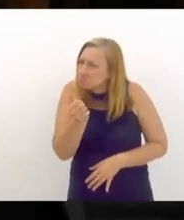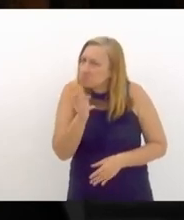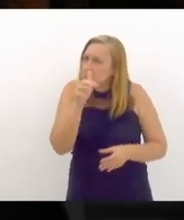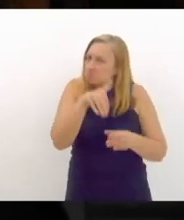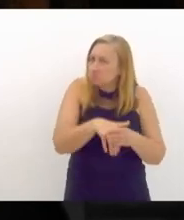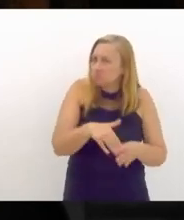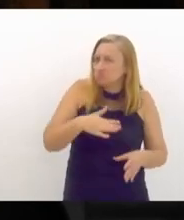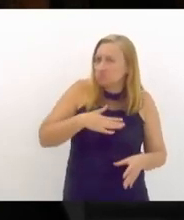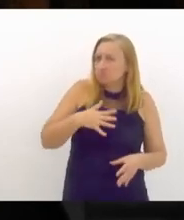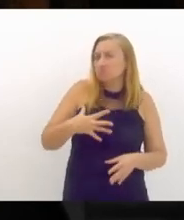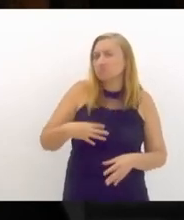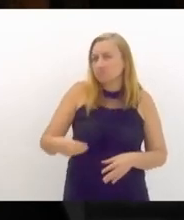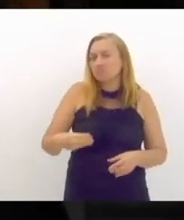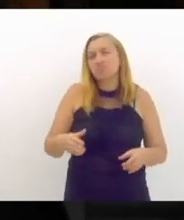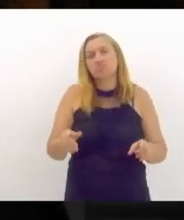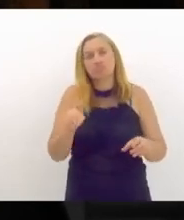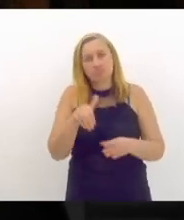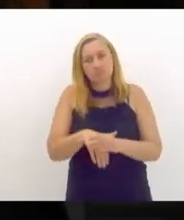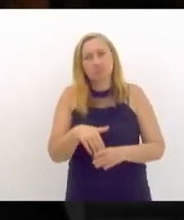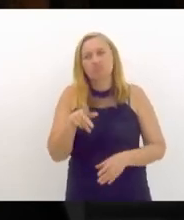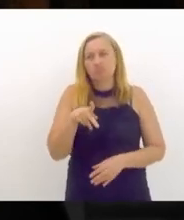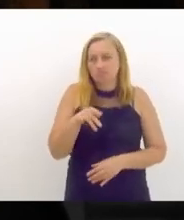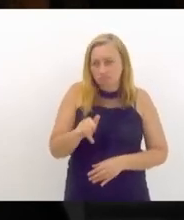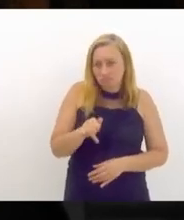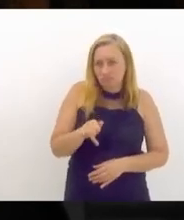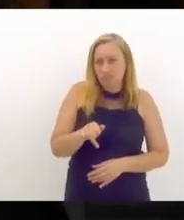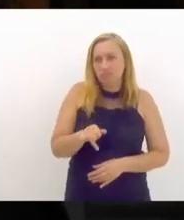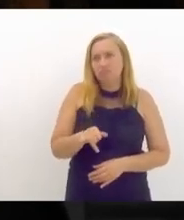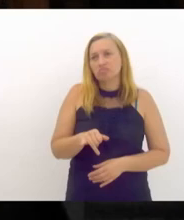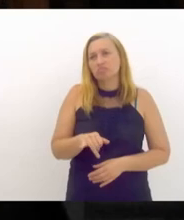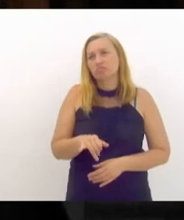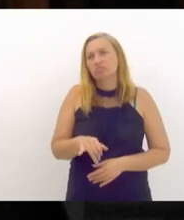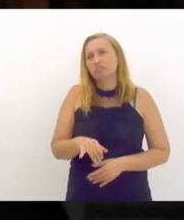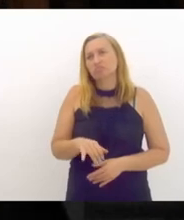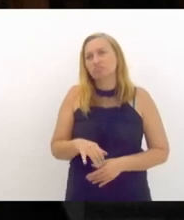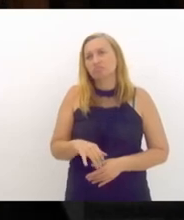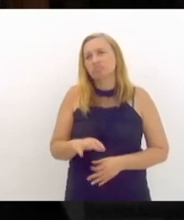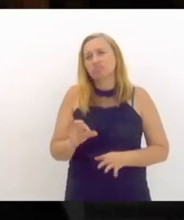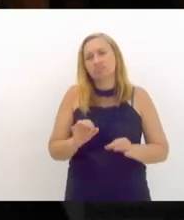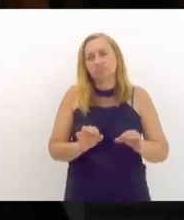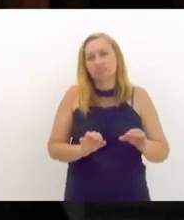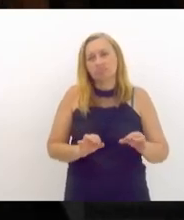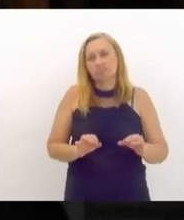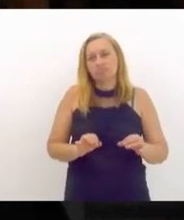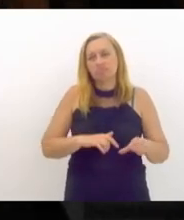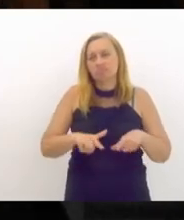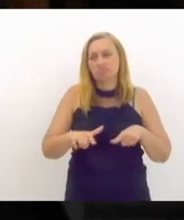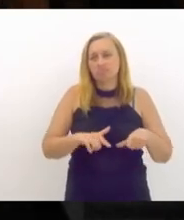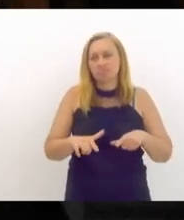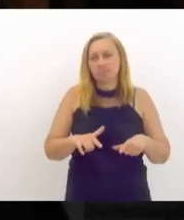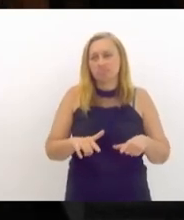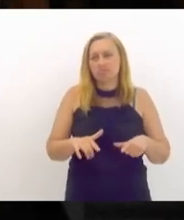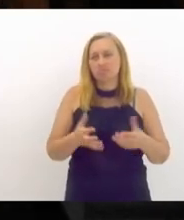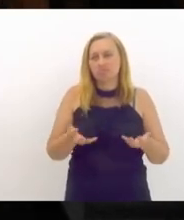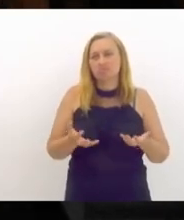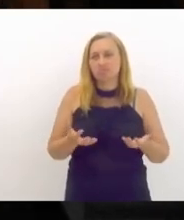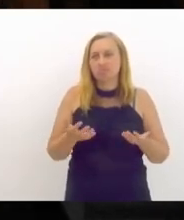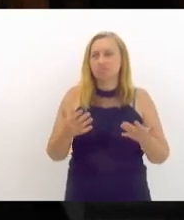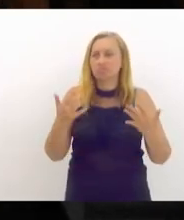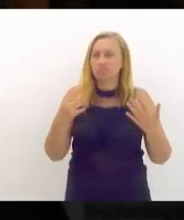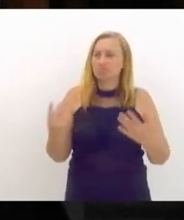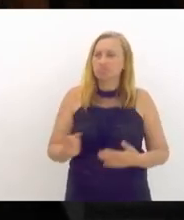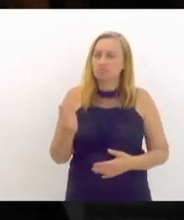no meu filho, votou no pai, e esse mandato eu quero honrar o nome do meu